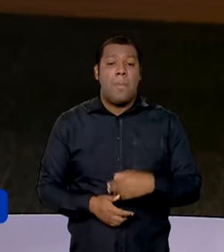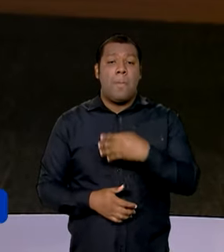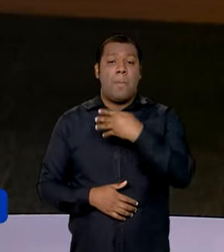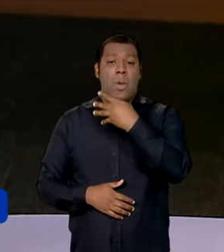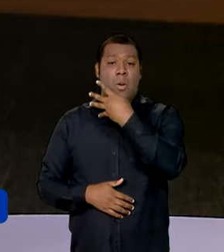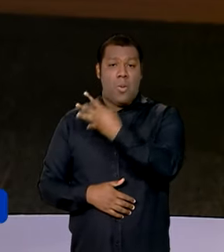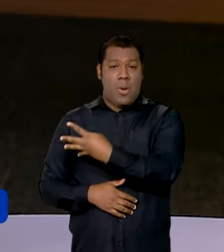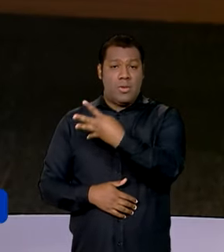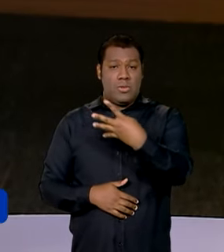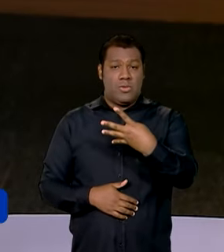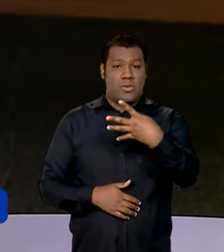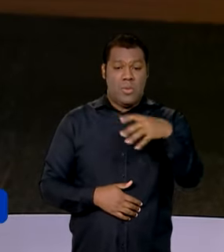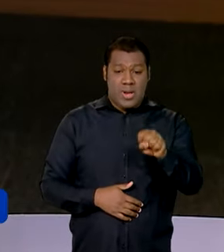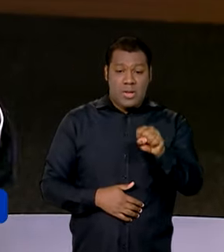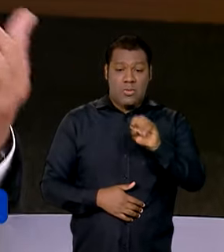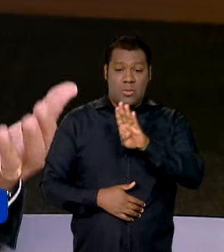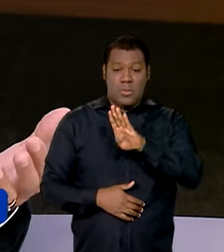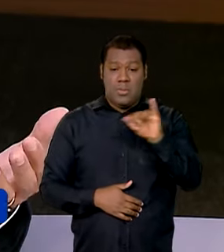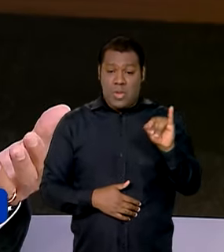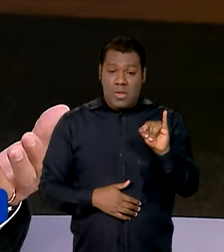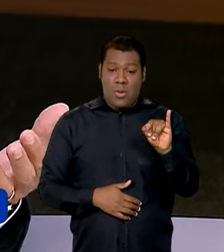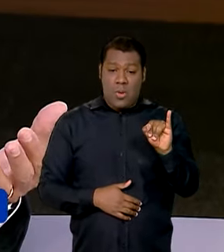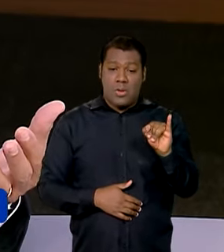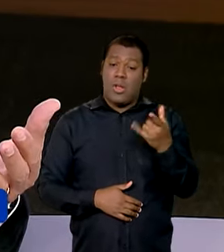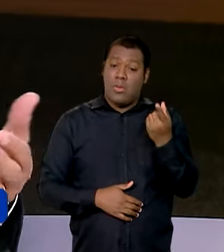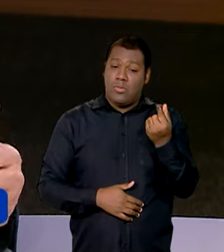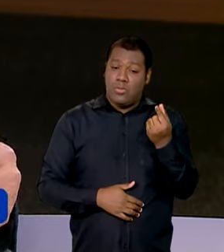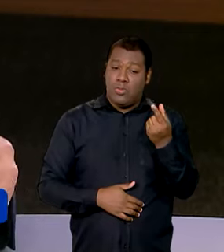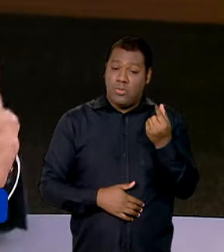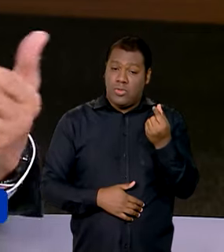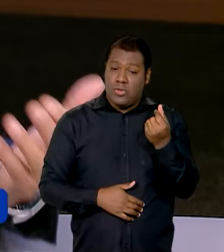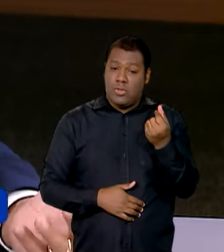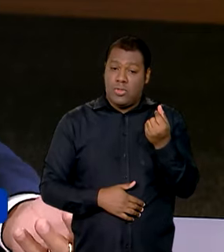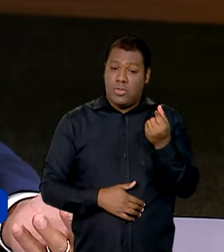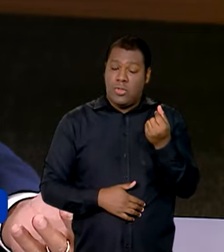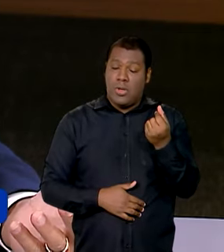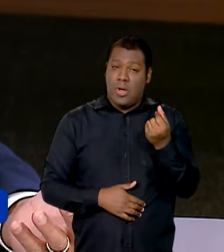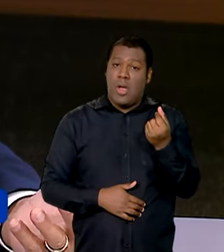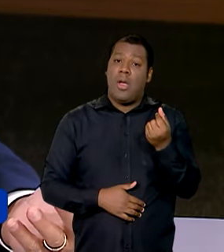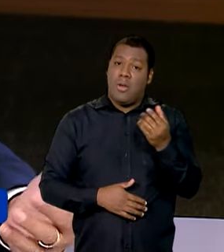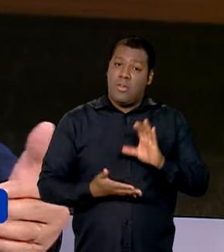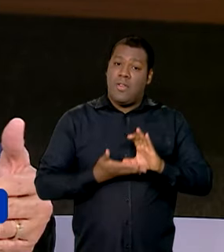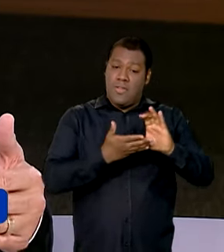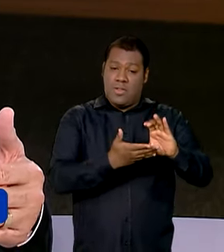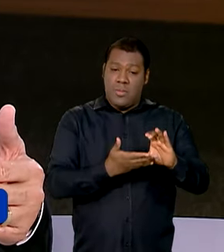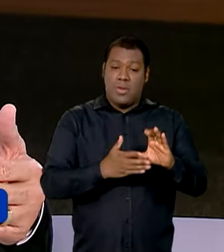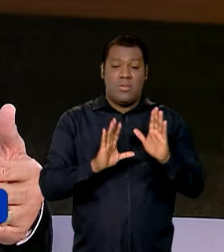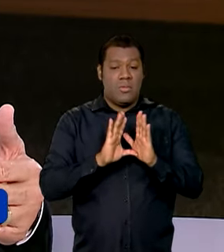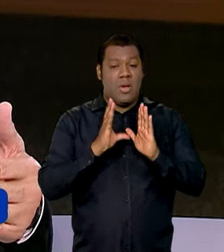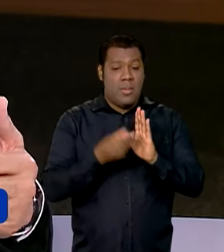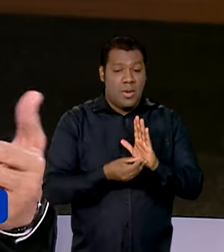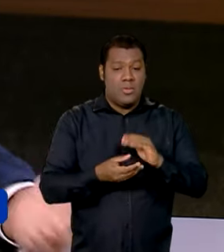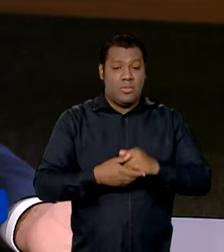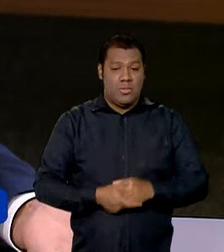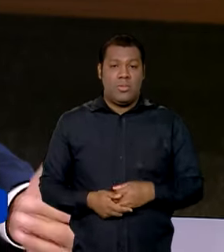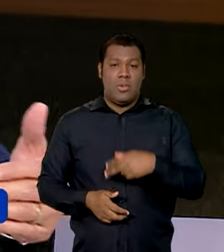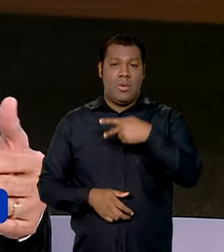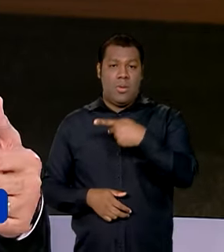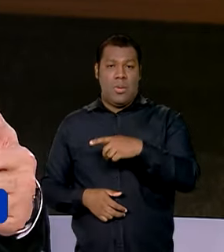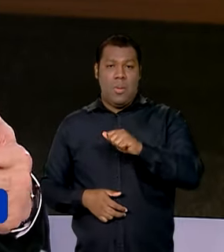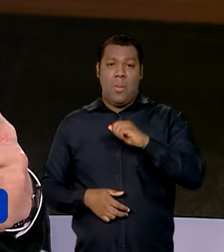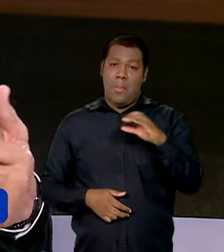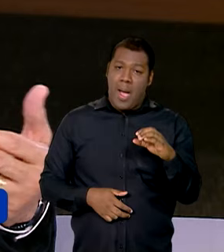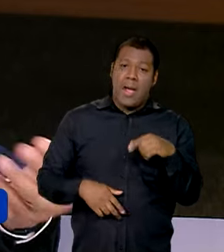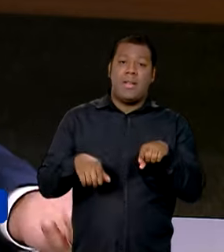48 bilhões estão para a Amazônia só que fora o PAC nós temos o plano safra da